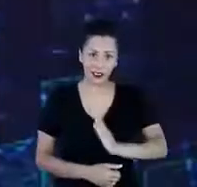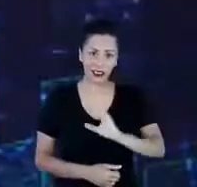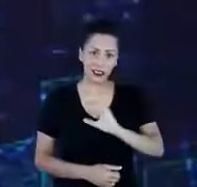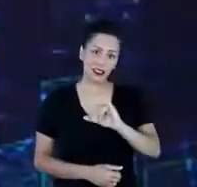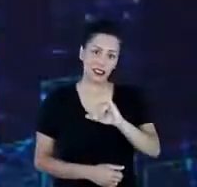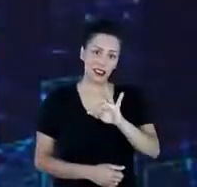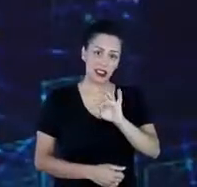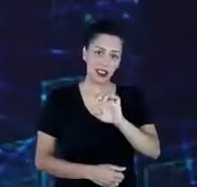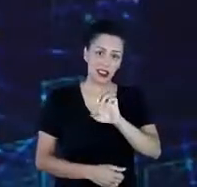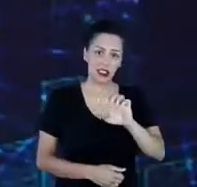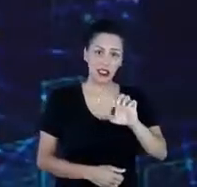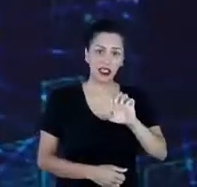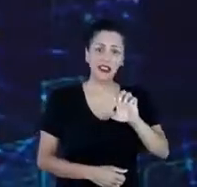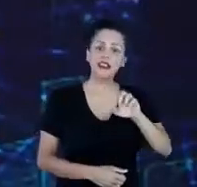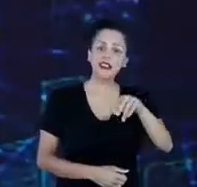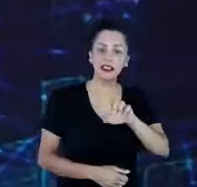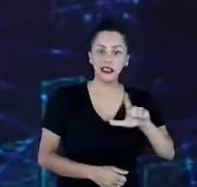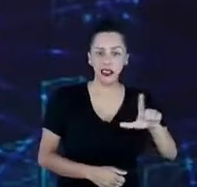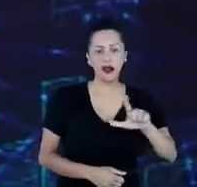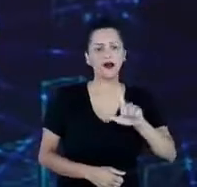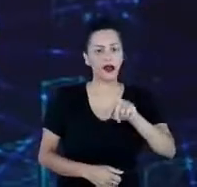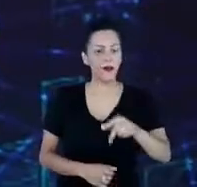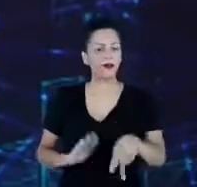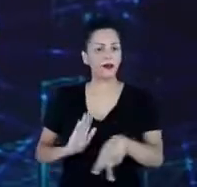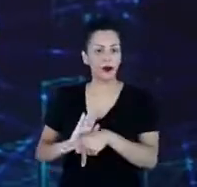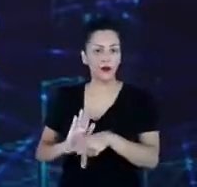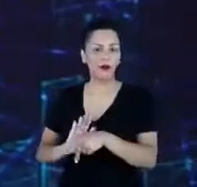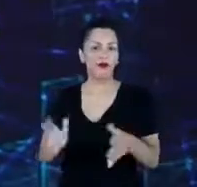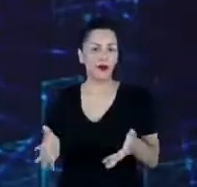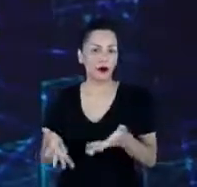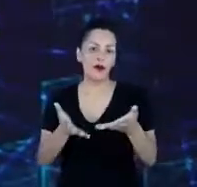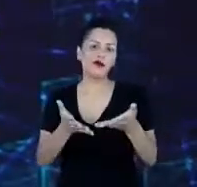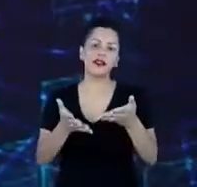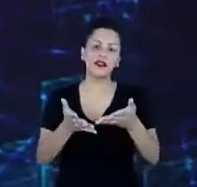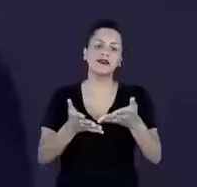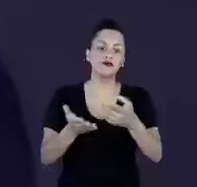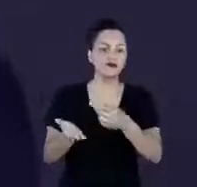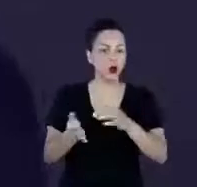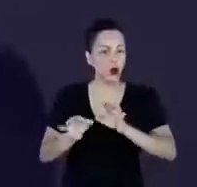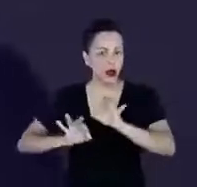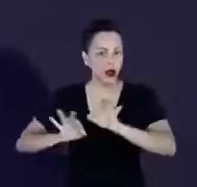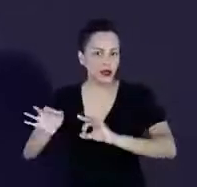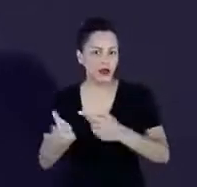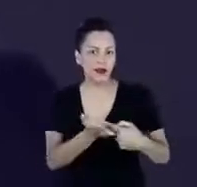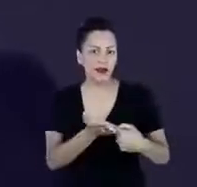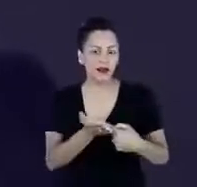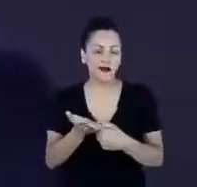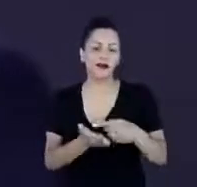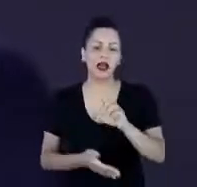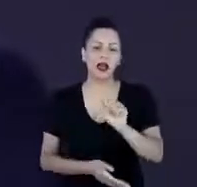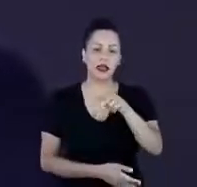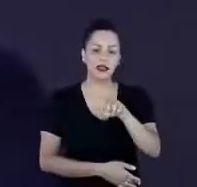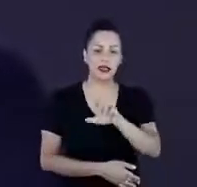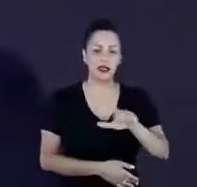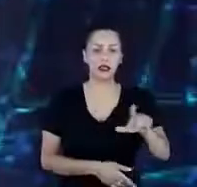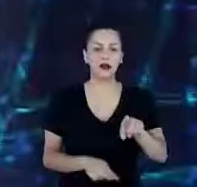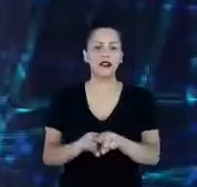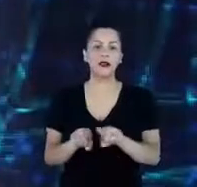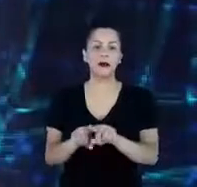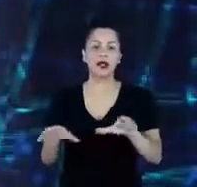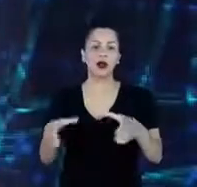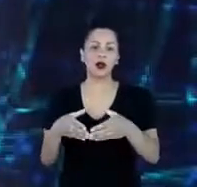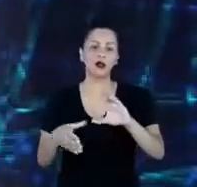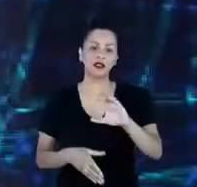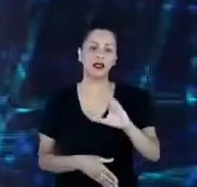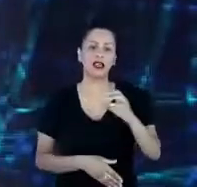que é promovido pela agência e nesta edição organizado pelo grupo CPFL energia